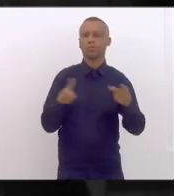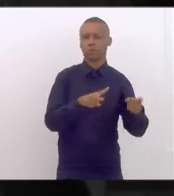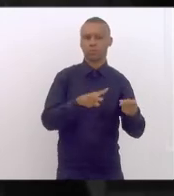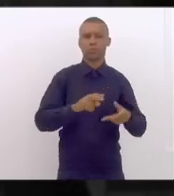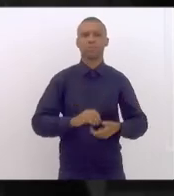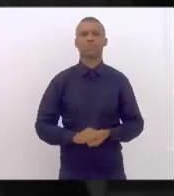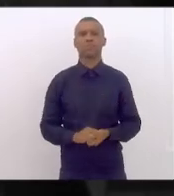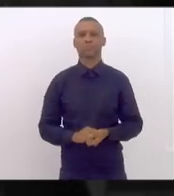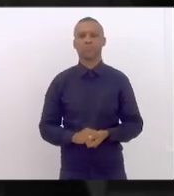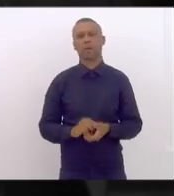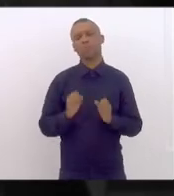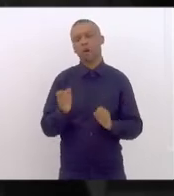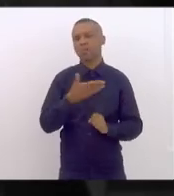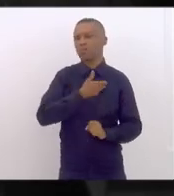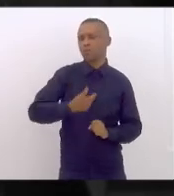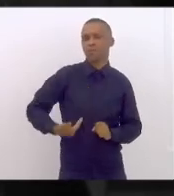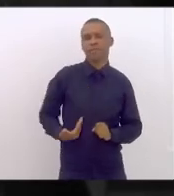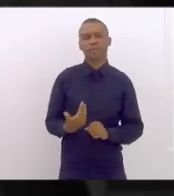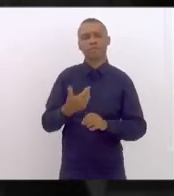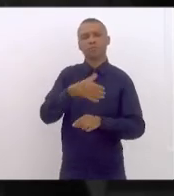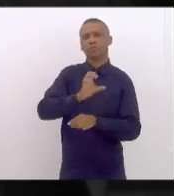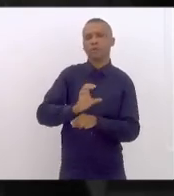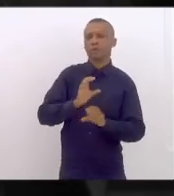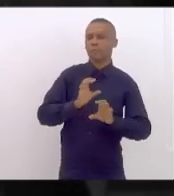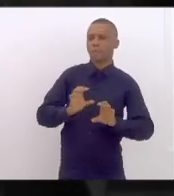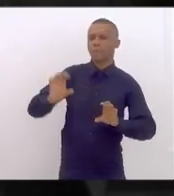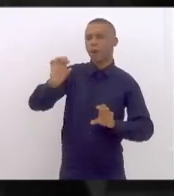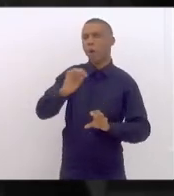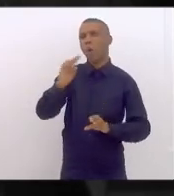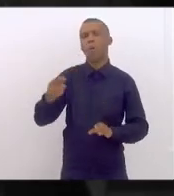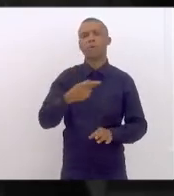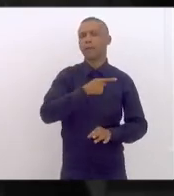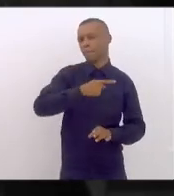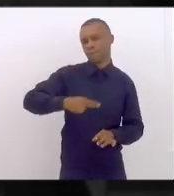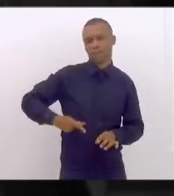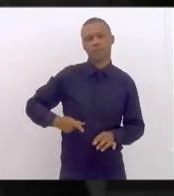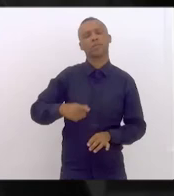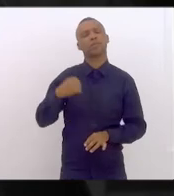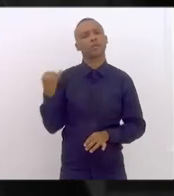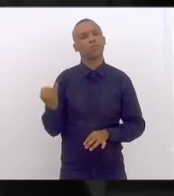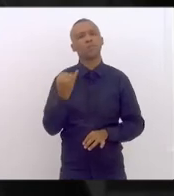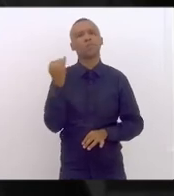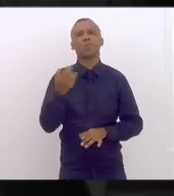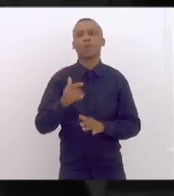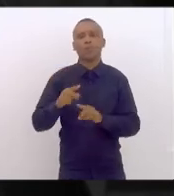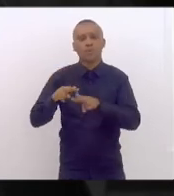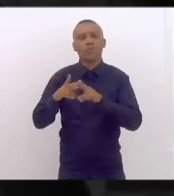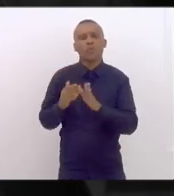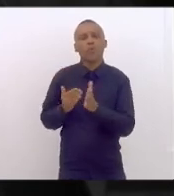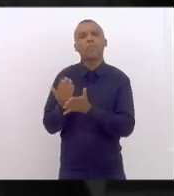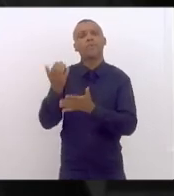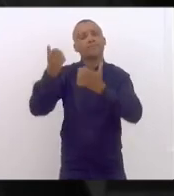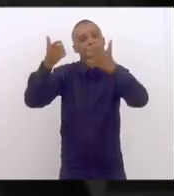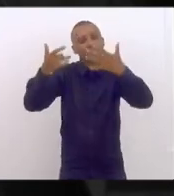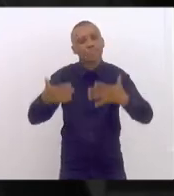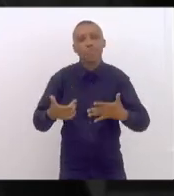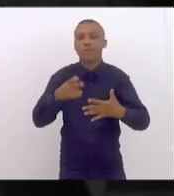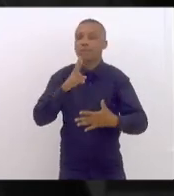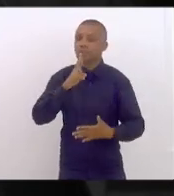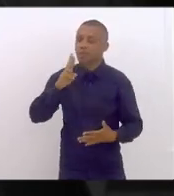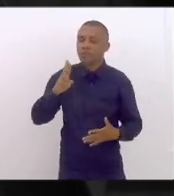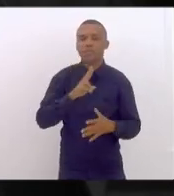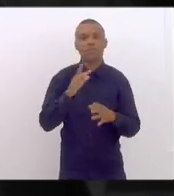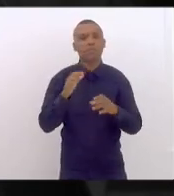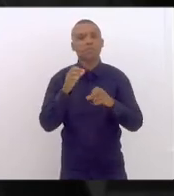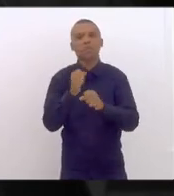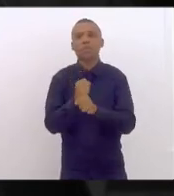seja nos governos estaduais seja na presidência da república Você é muito importante por isso eu comecei dizendo que o resultado das eleições